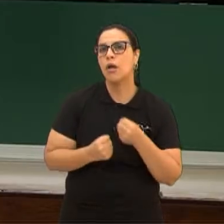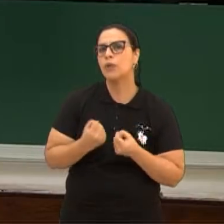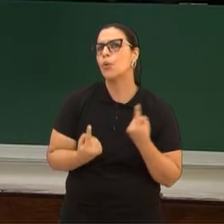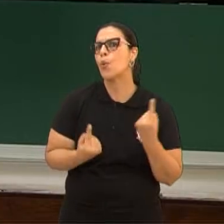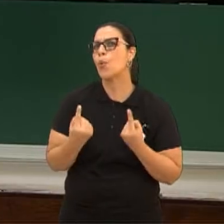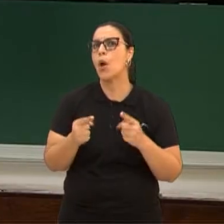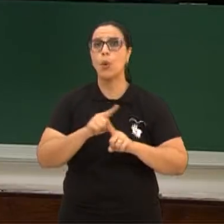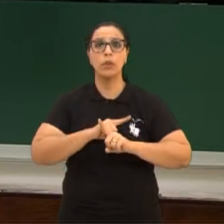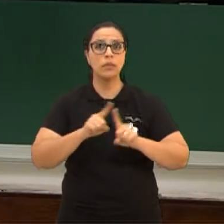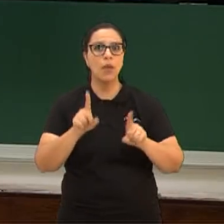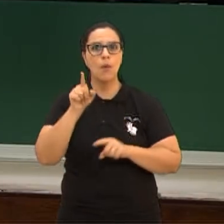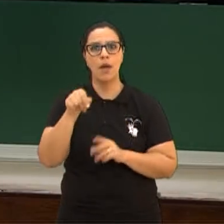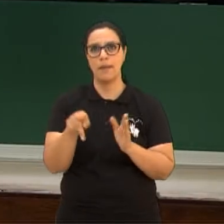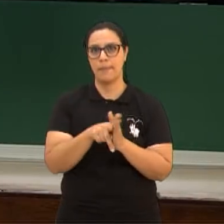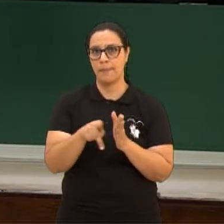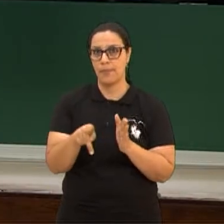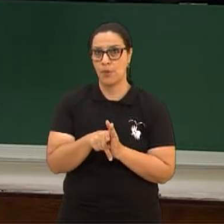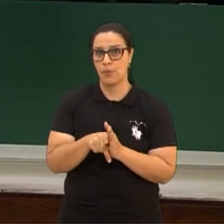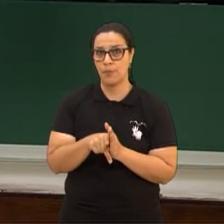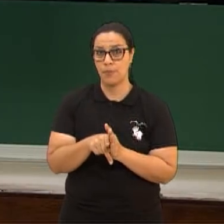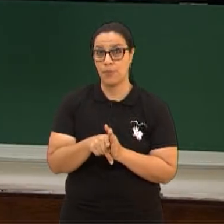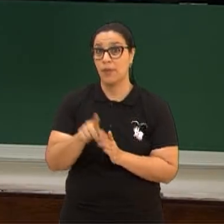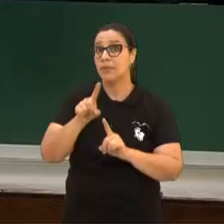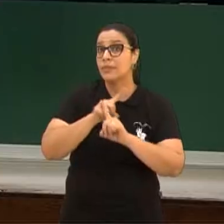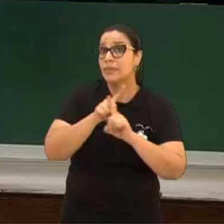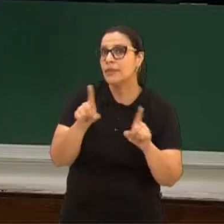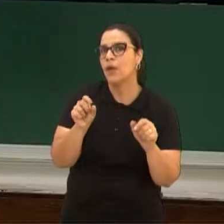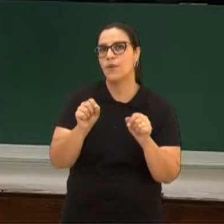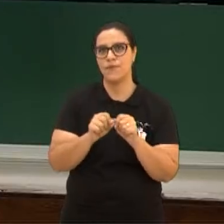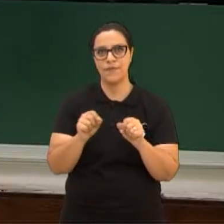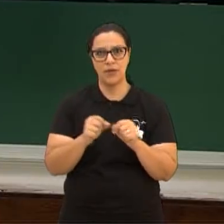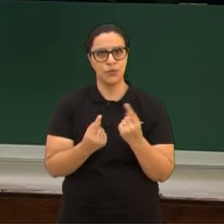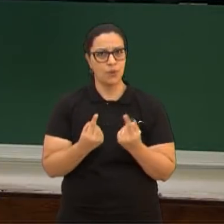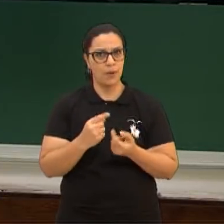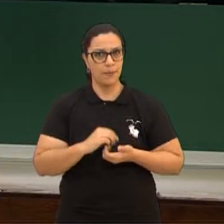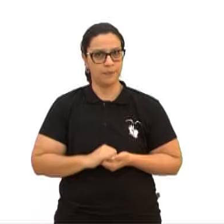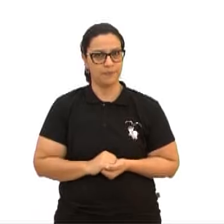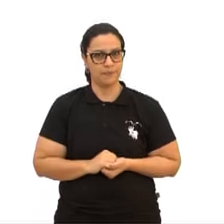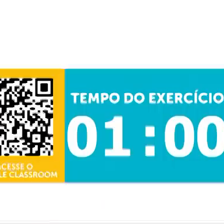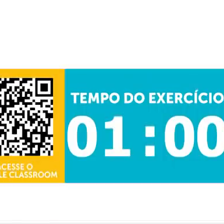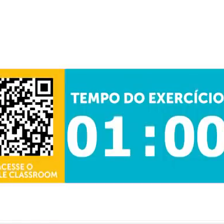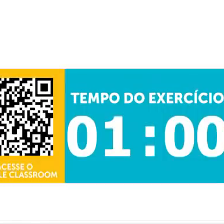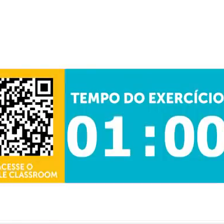correndo. Qual é a informação que é negativa?